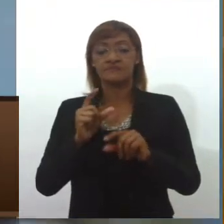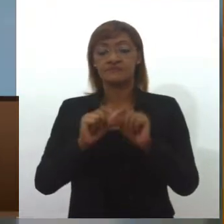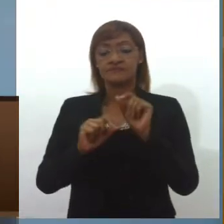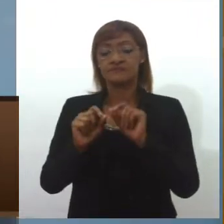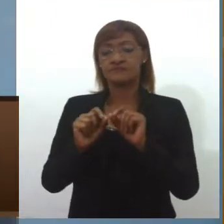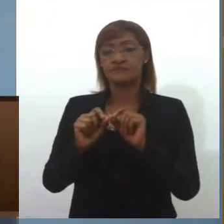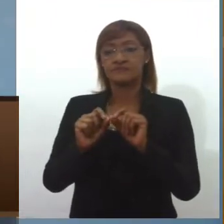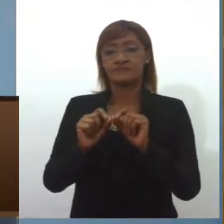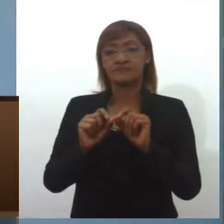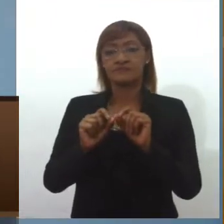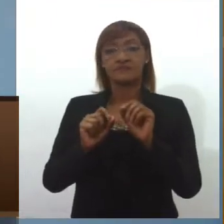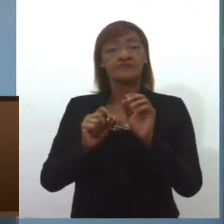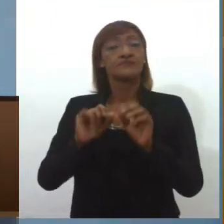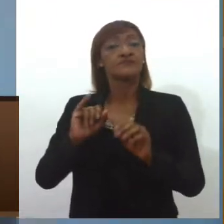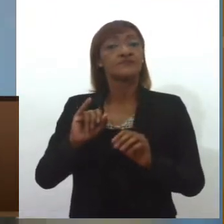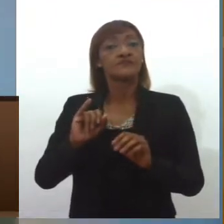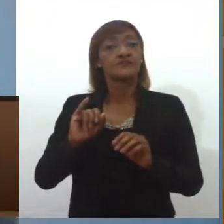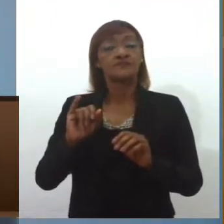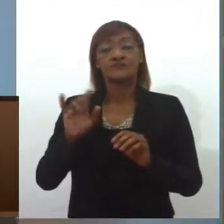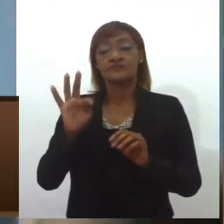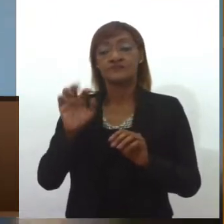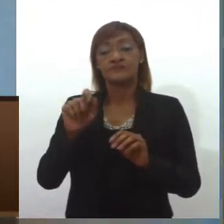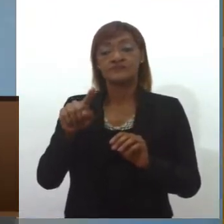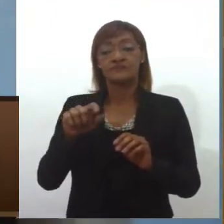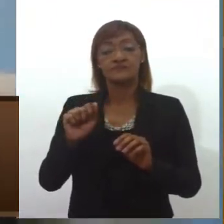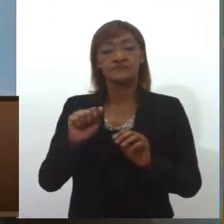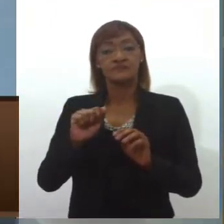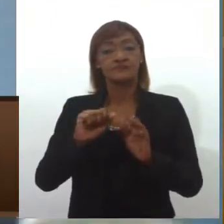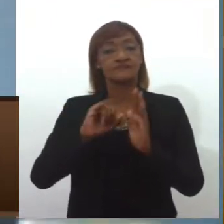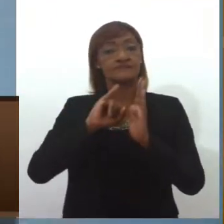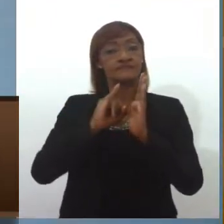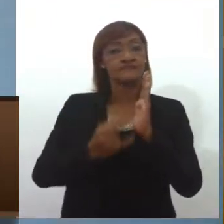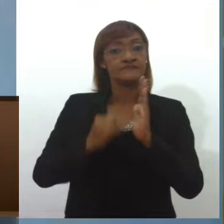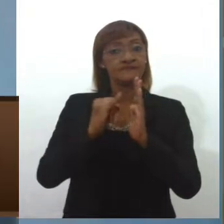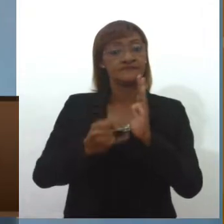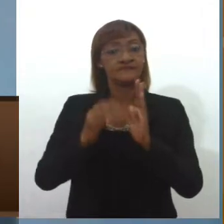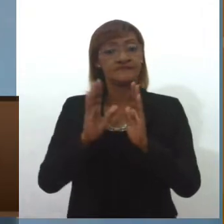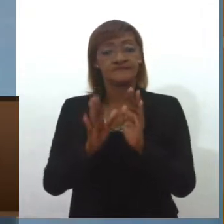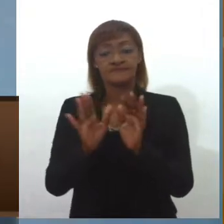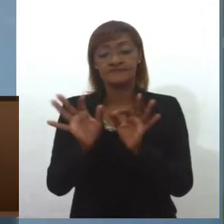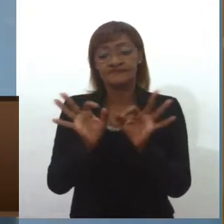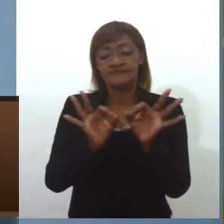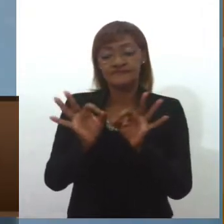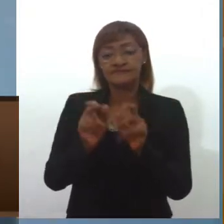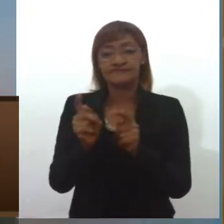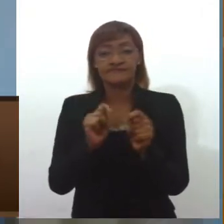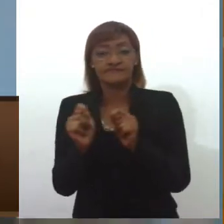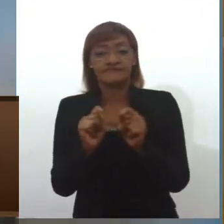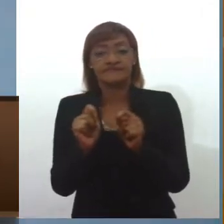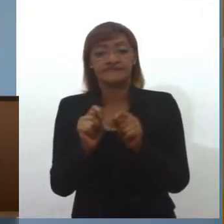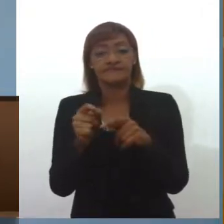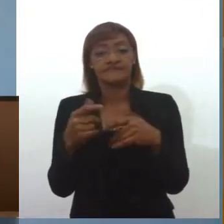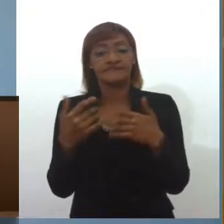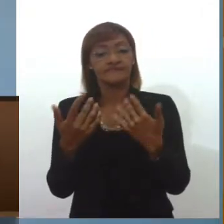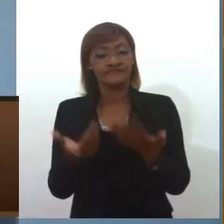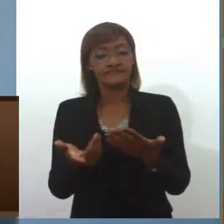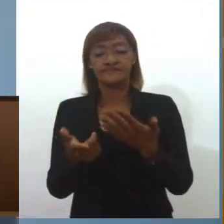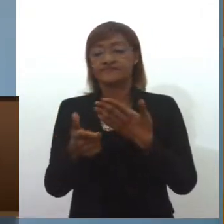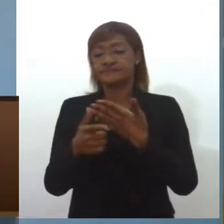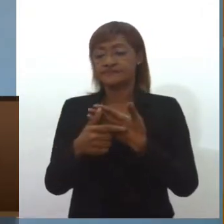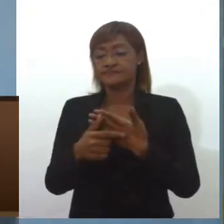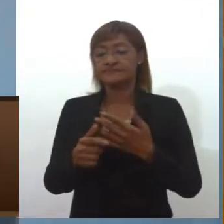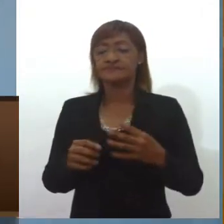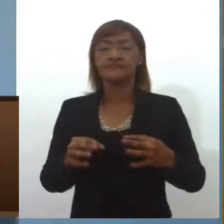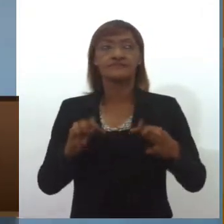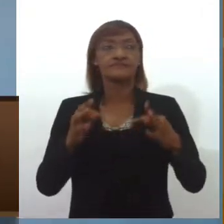juros oficial ali do país, para tentar balizar, controlar essa inflação. Essa é a missão de qualquer